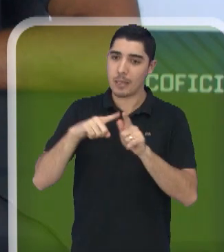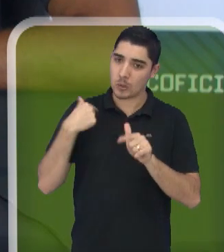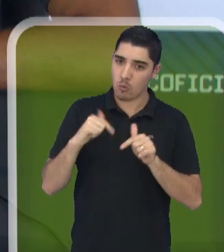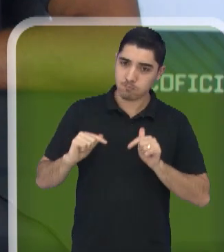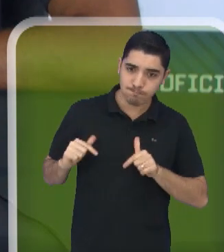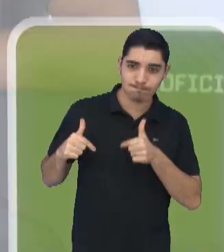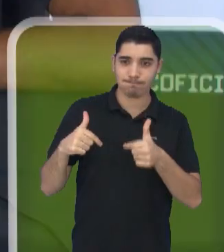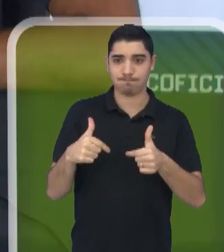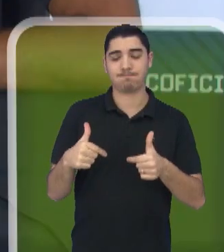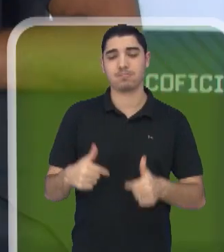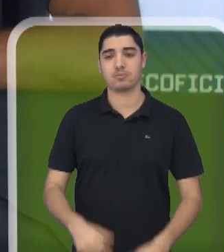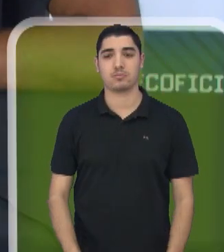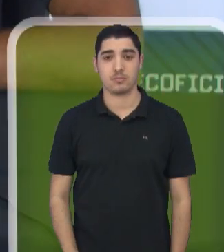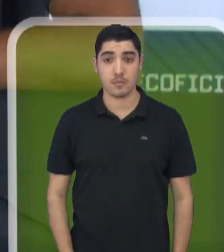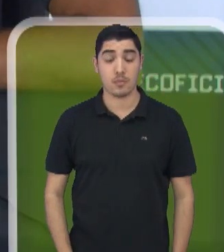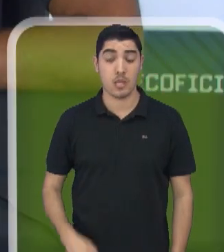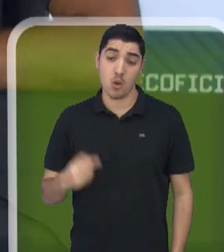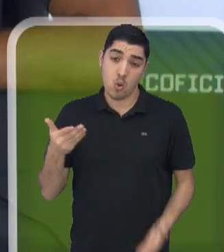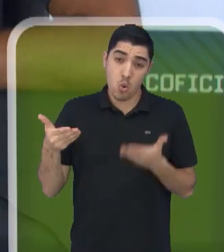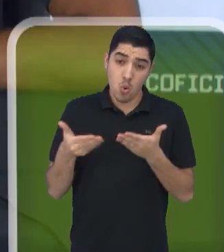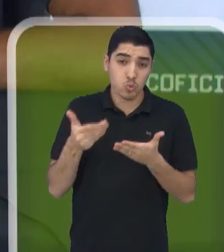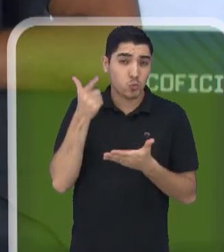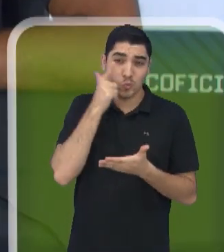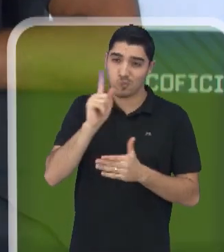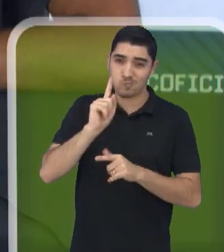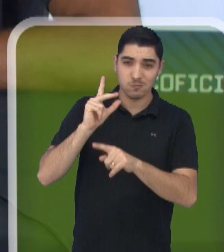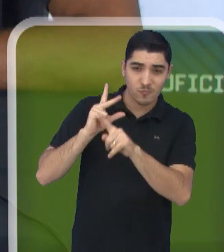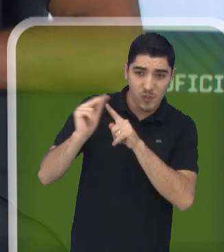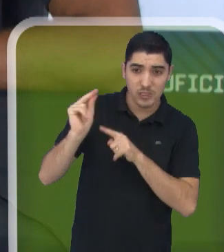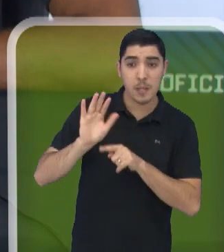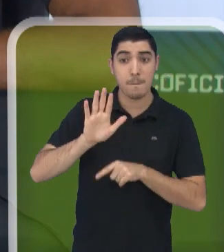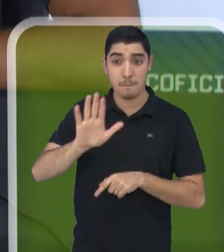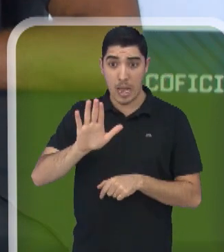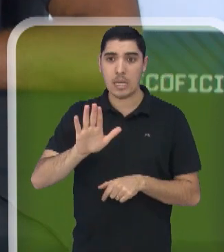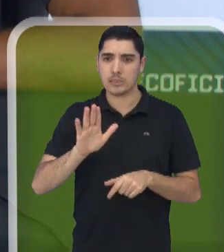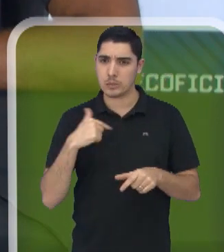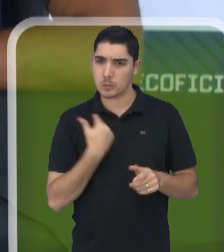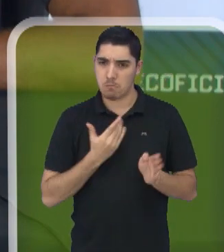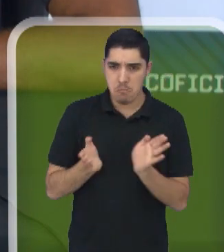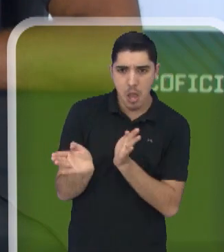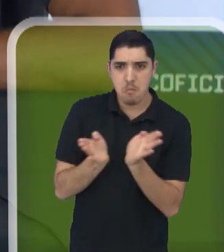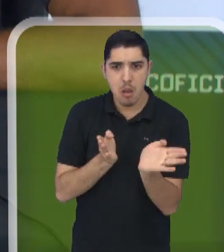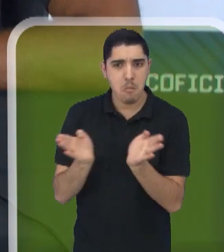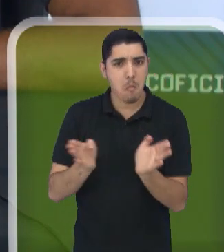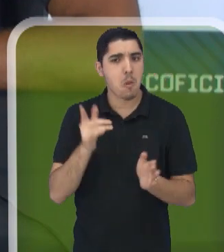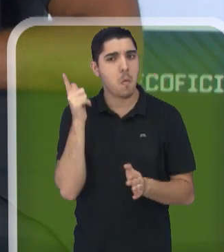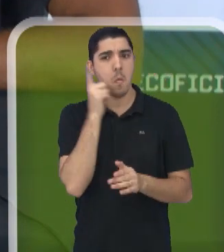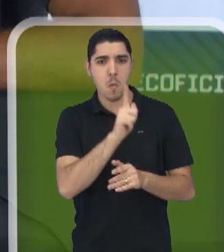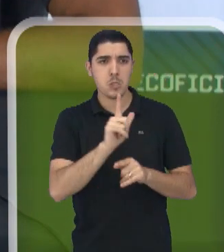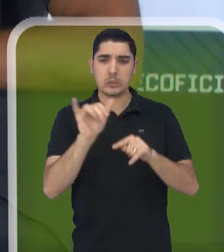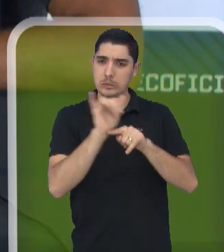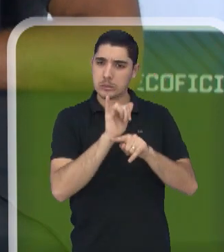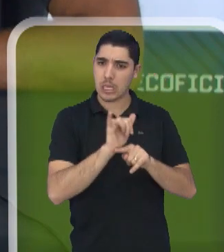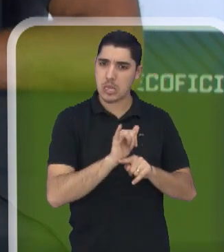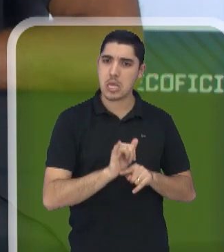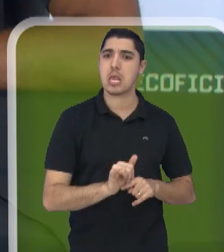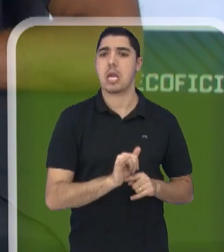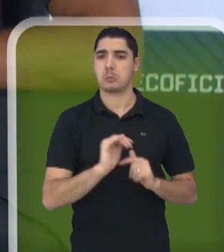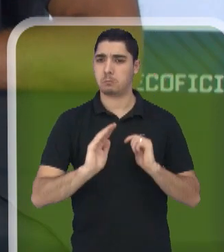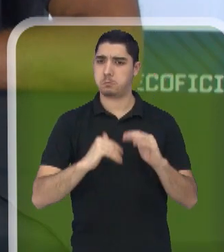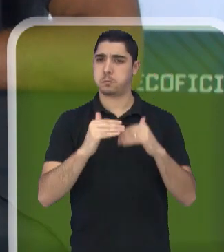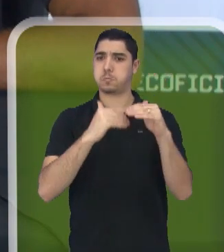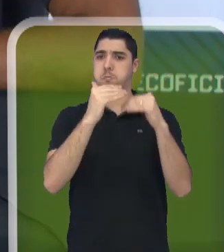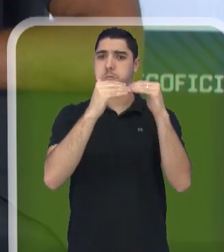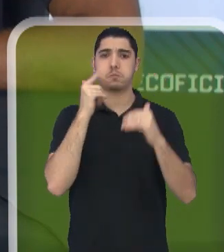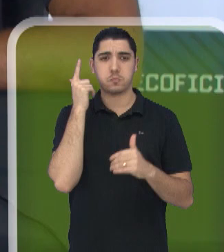leva ao resultado positivo. A gente não conseguiu ganhar o jogo, mas o volume foi, a criatividade, a gente teve bastante no jogo,